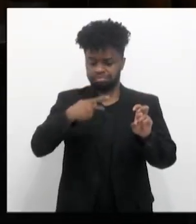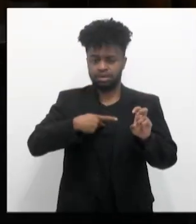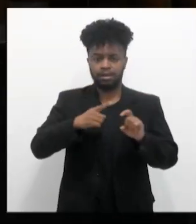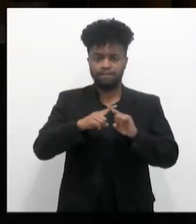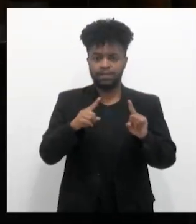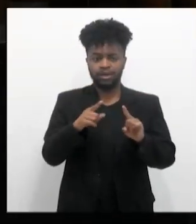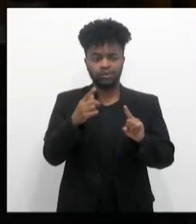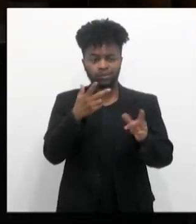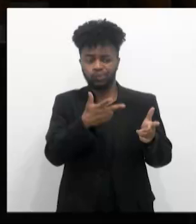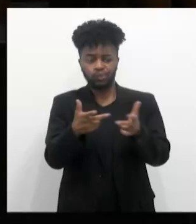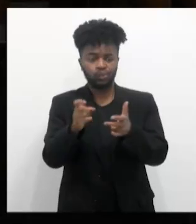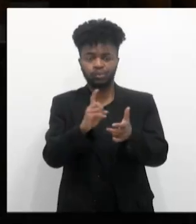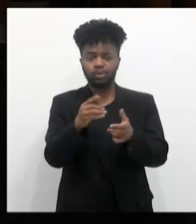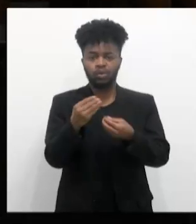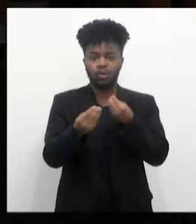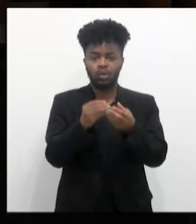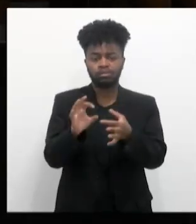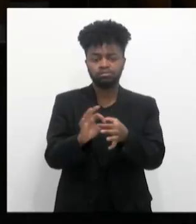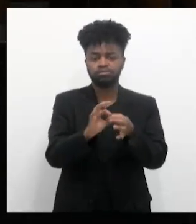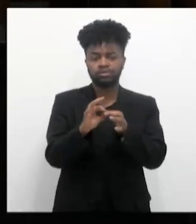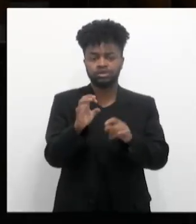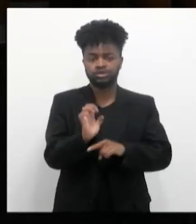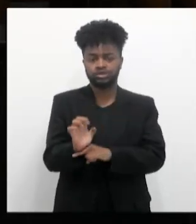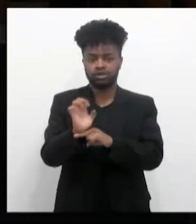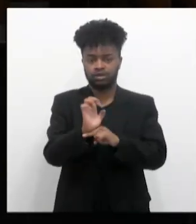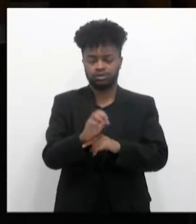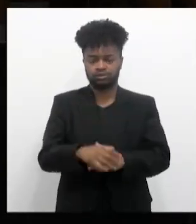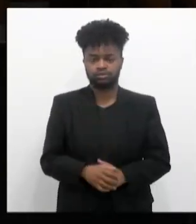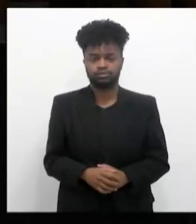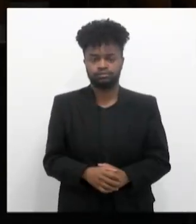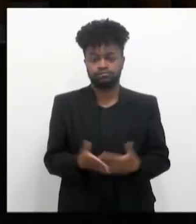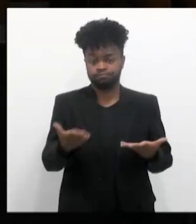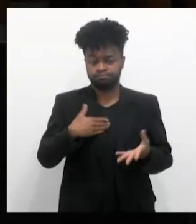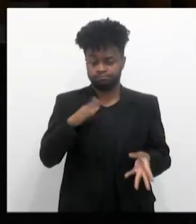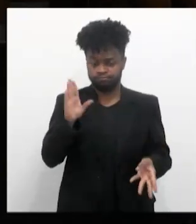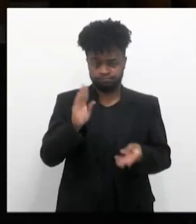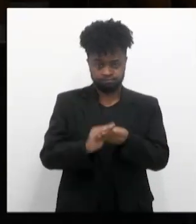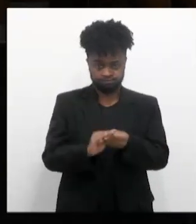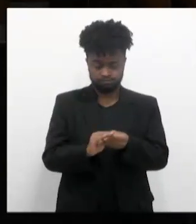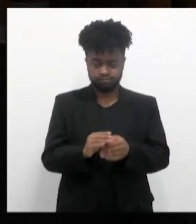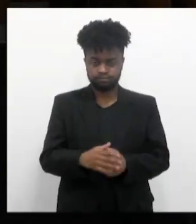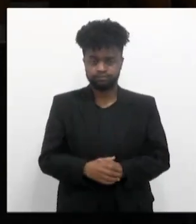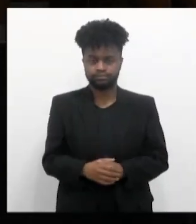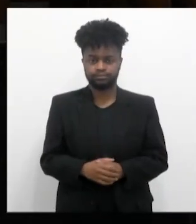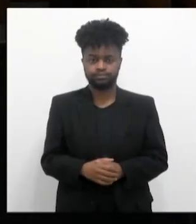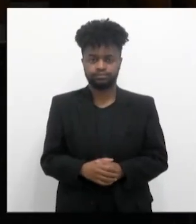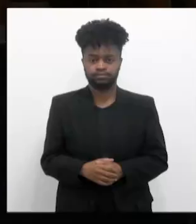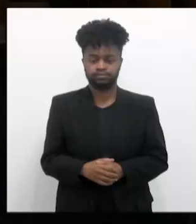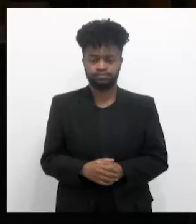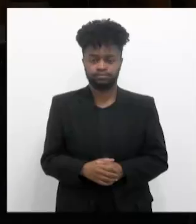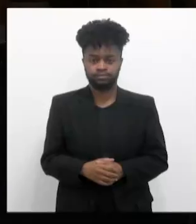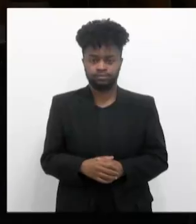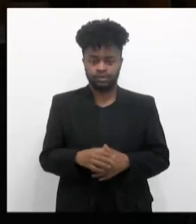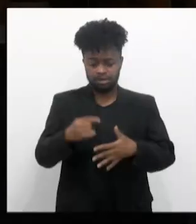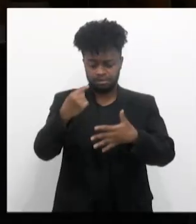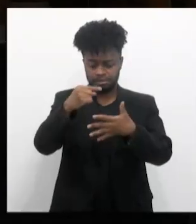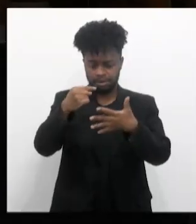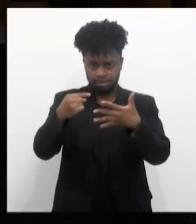a unidade do Estado. E concluindo, senhor presidente, tudo isso